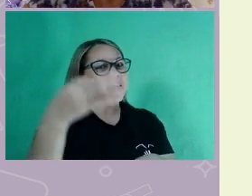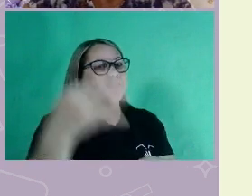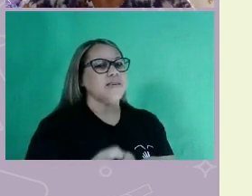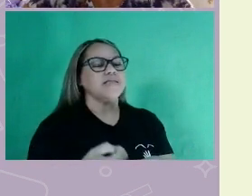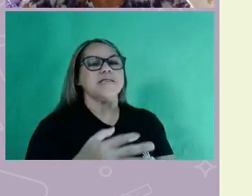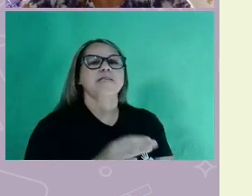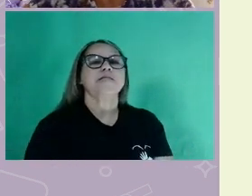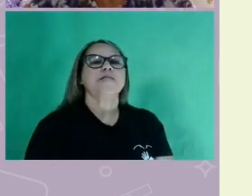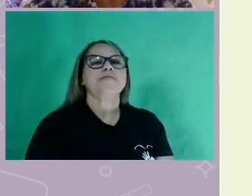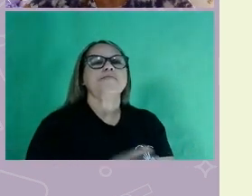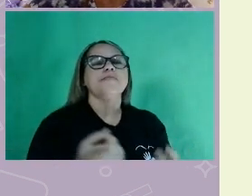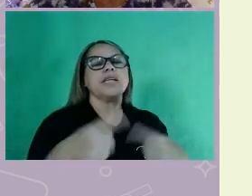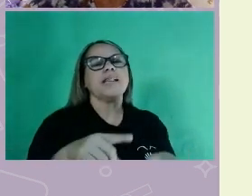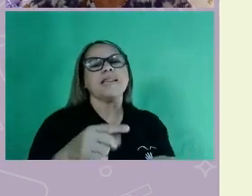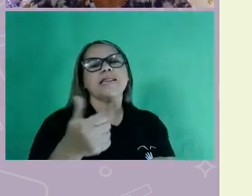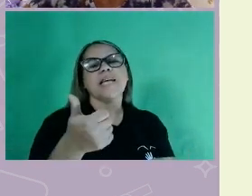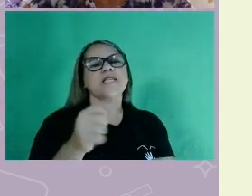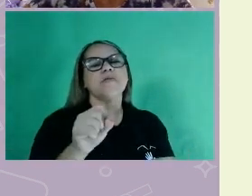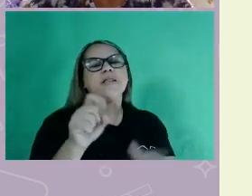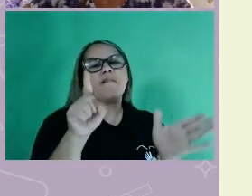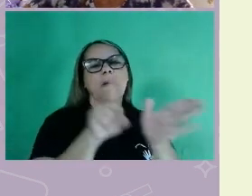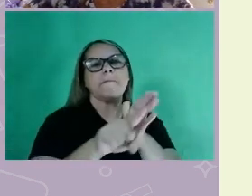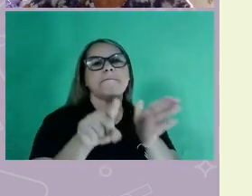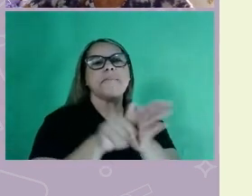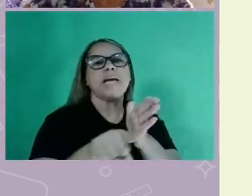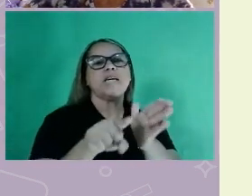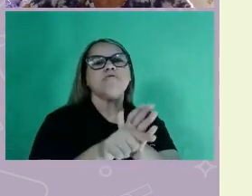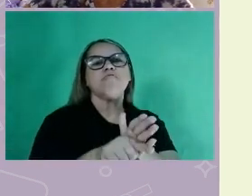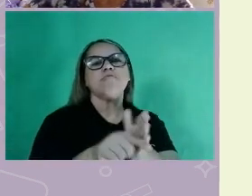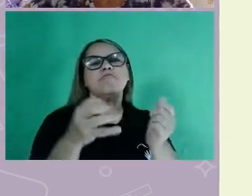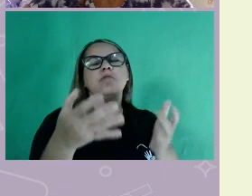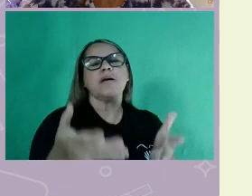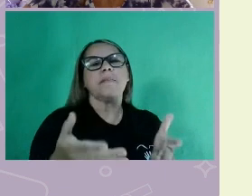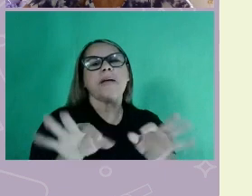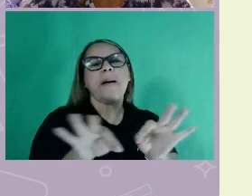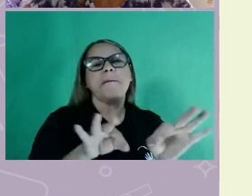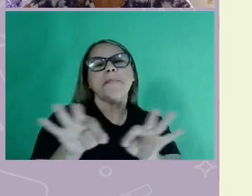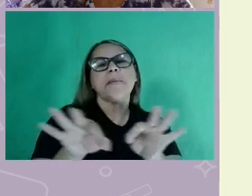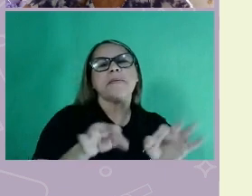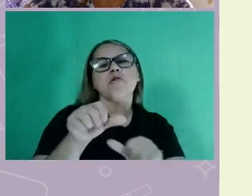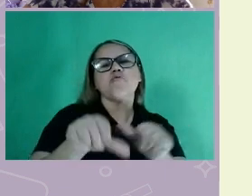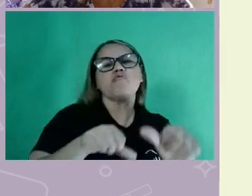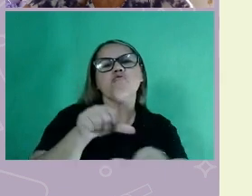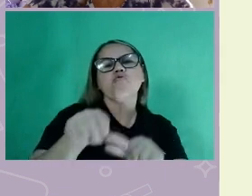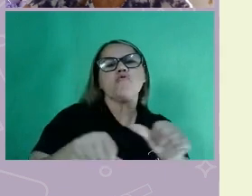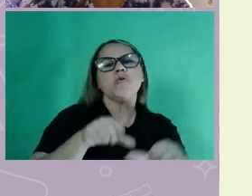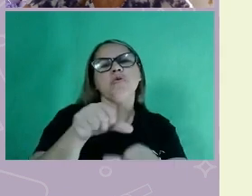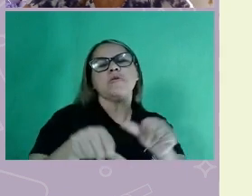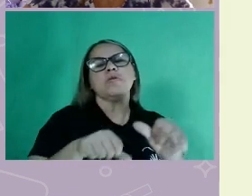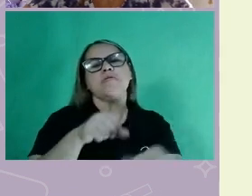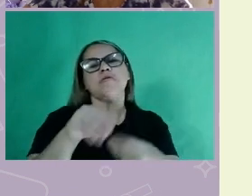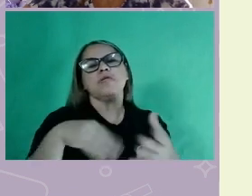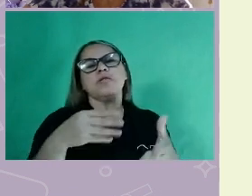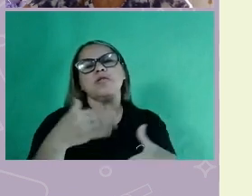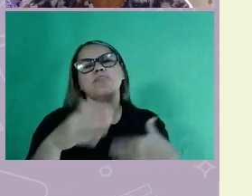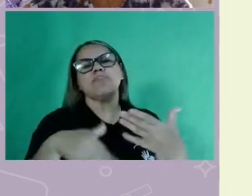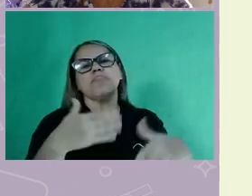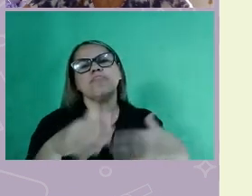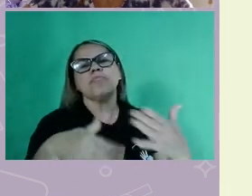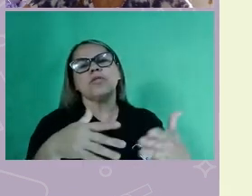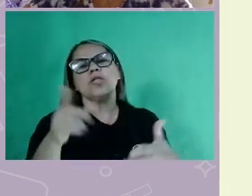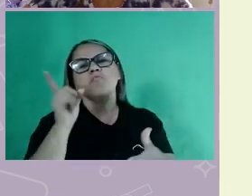a 18ª questão diz o seguinte a preparação de soluções é um procedimento